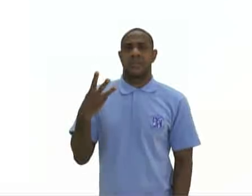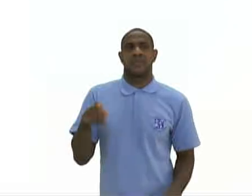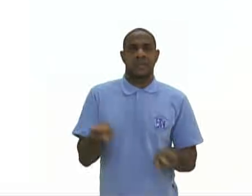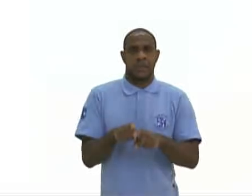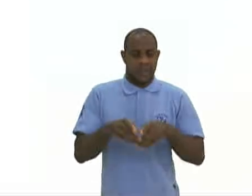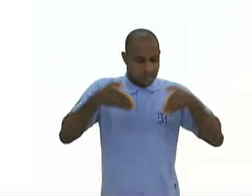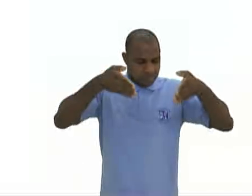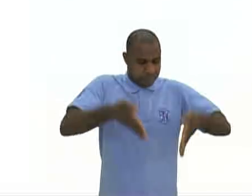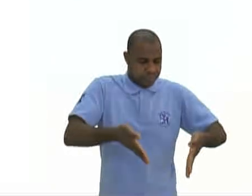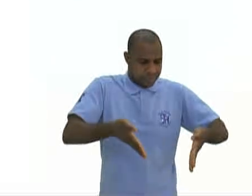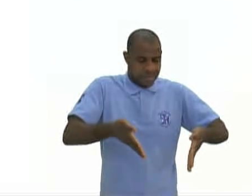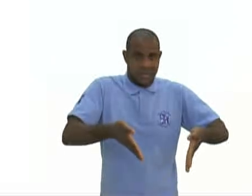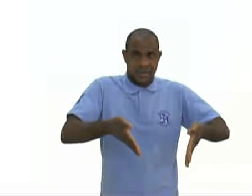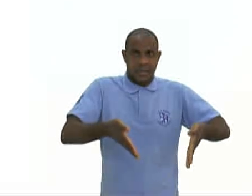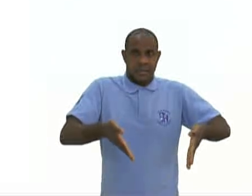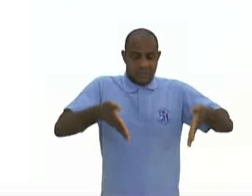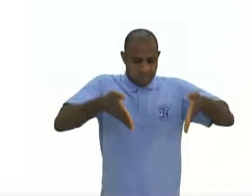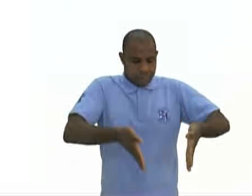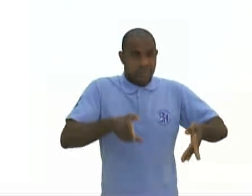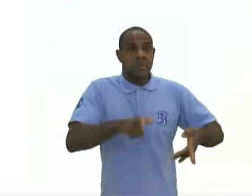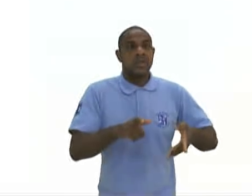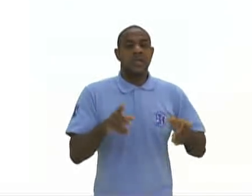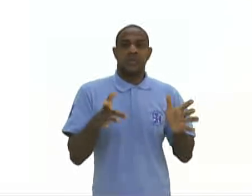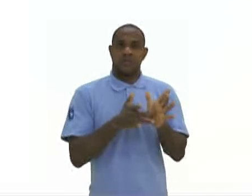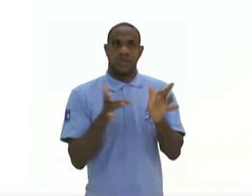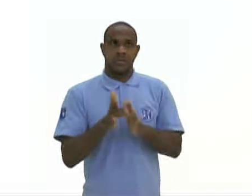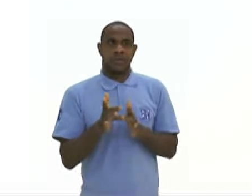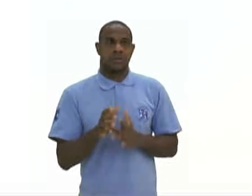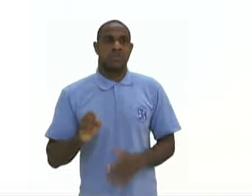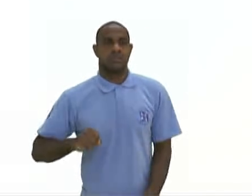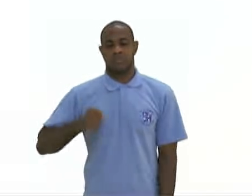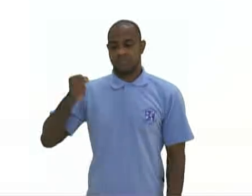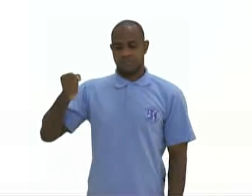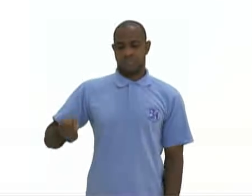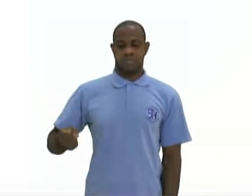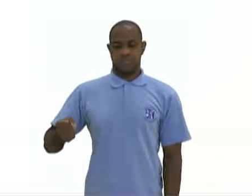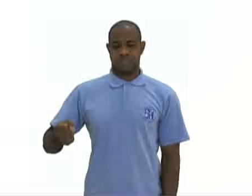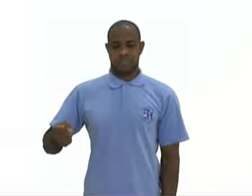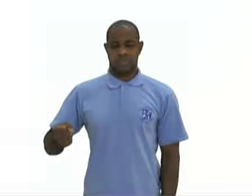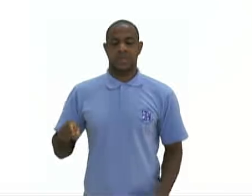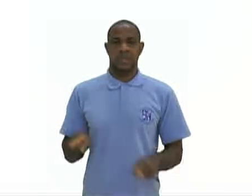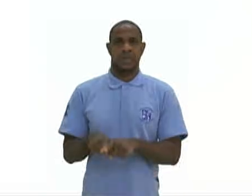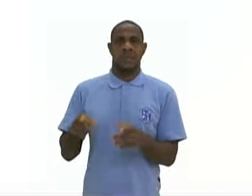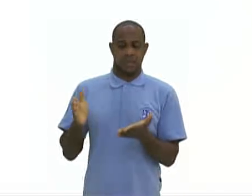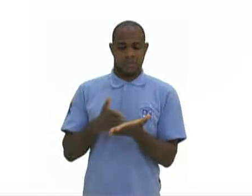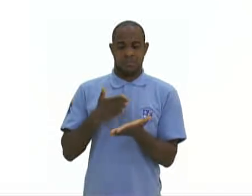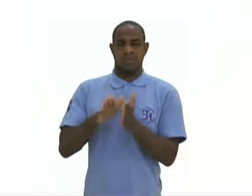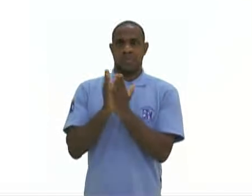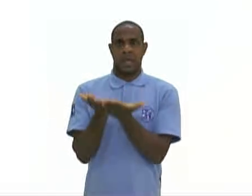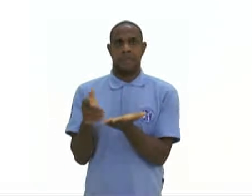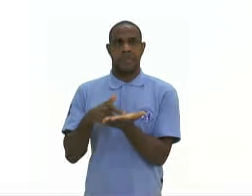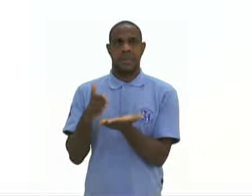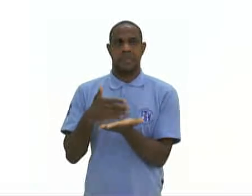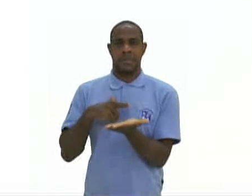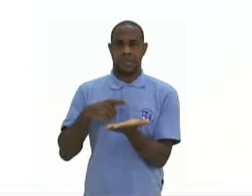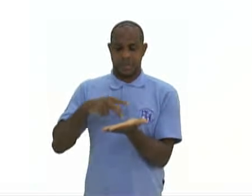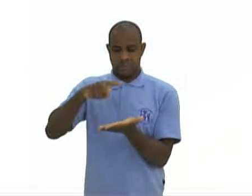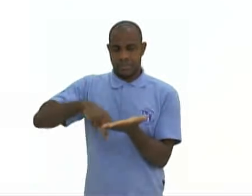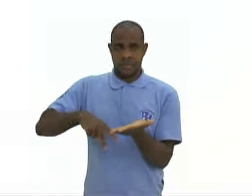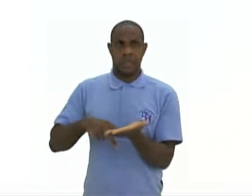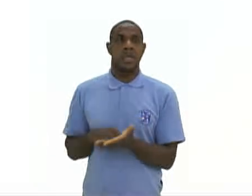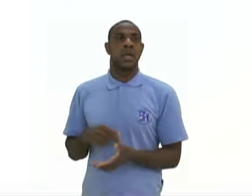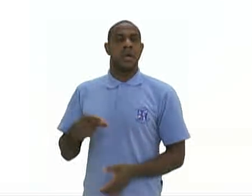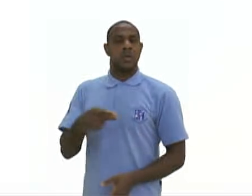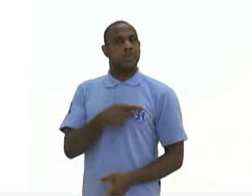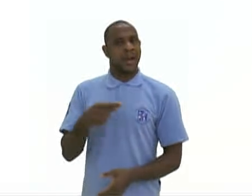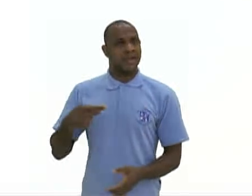de Jesus Cristo, aqui representado como, né, o bom pastor, né, por causa de uma passagem bíblica, né, dos pastores, os fiéis